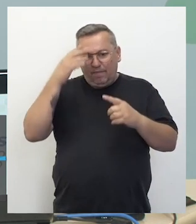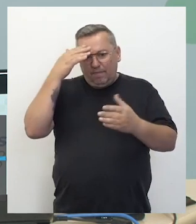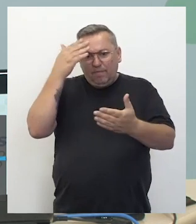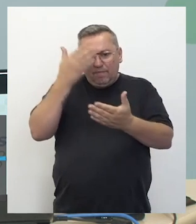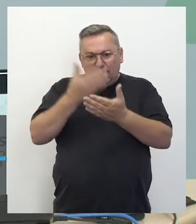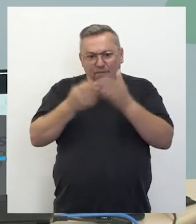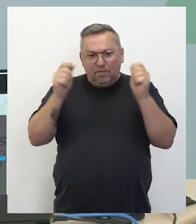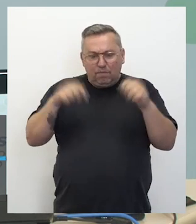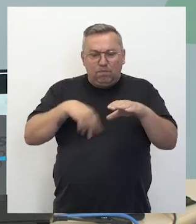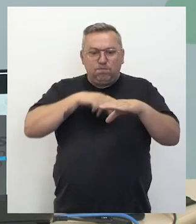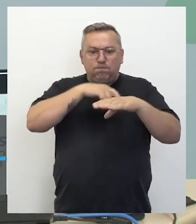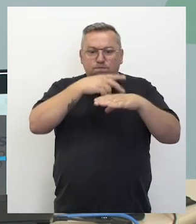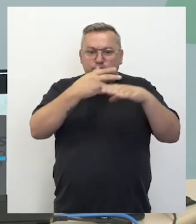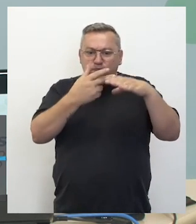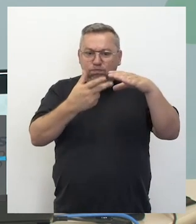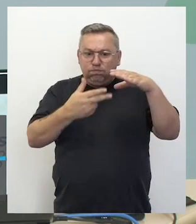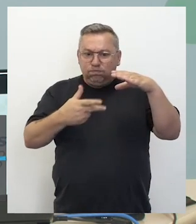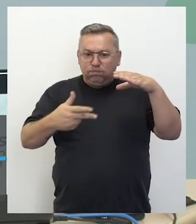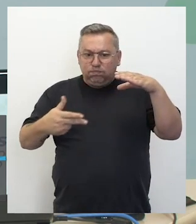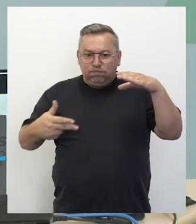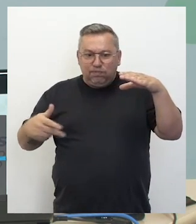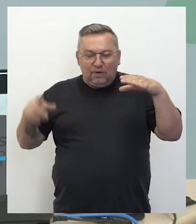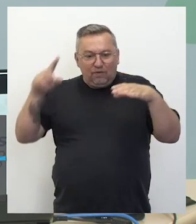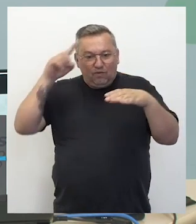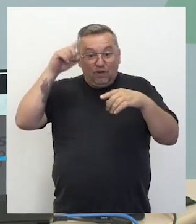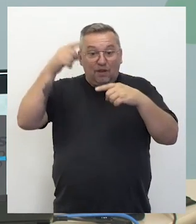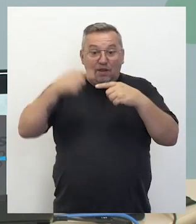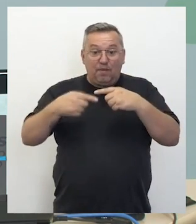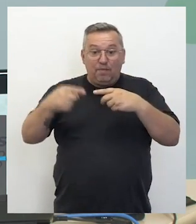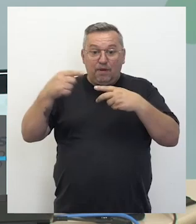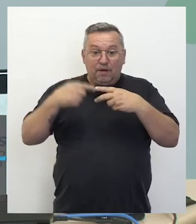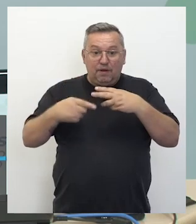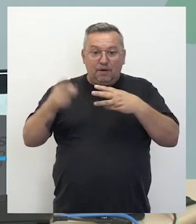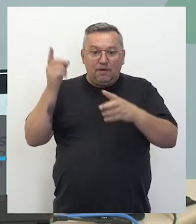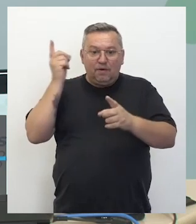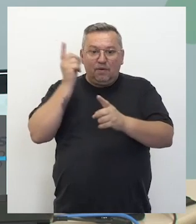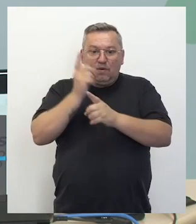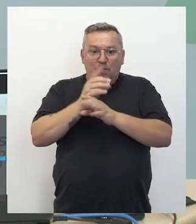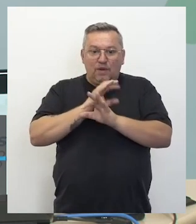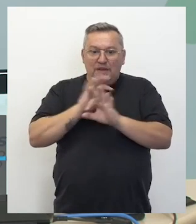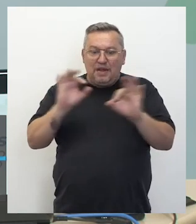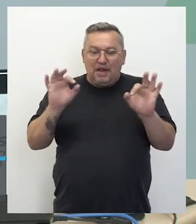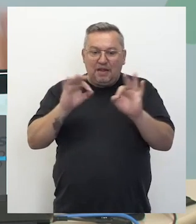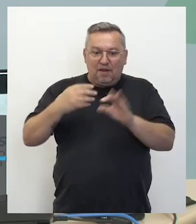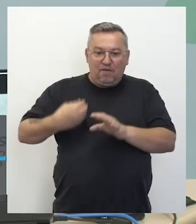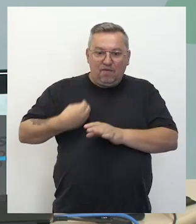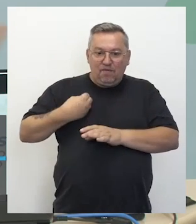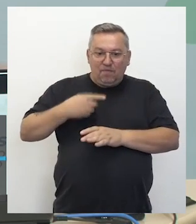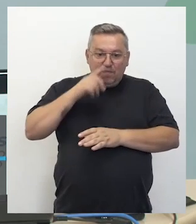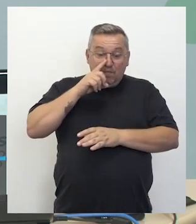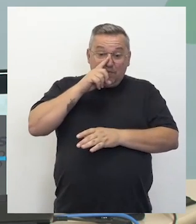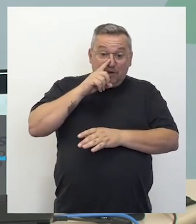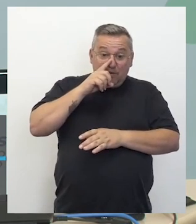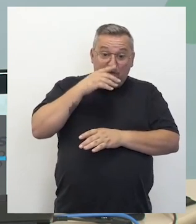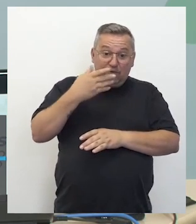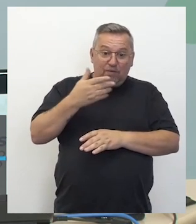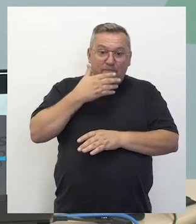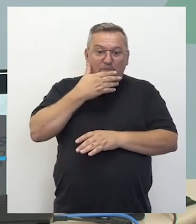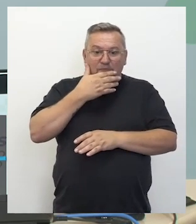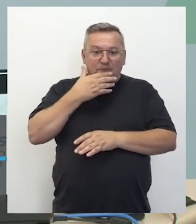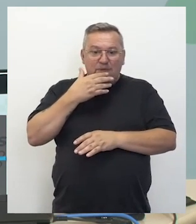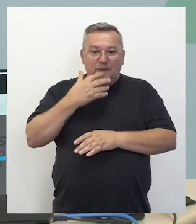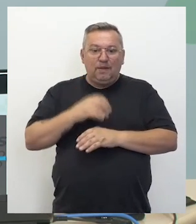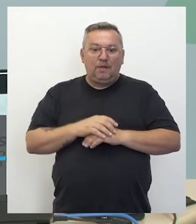pode mergulhar e passar dias e semanas mergulhado e não encontrar, assim, um ser vivo impressionante e tal, como se fosse